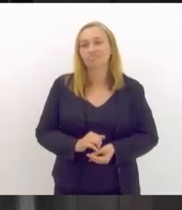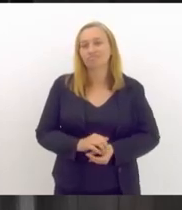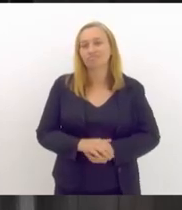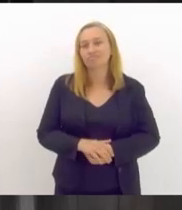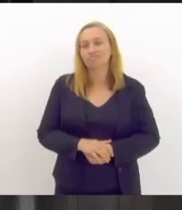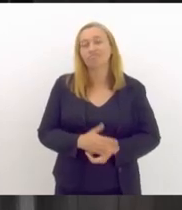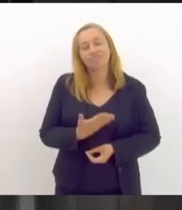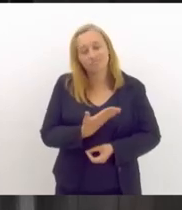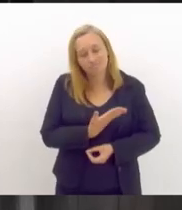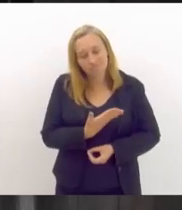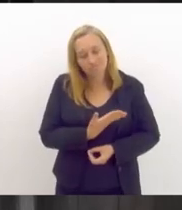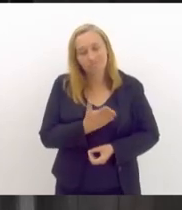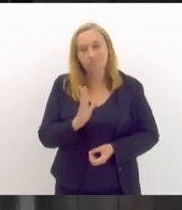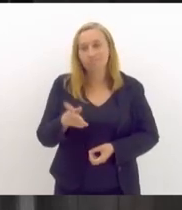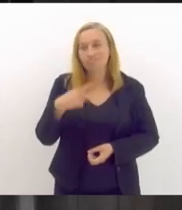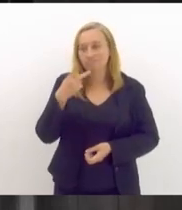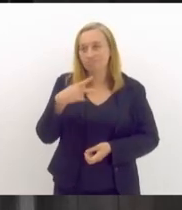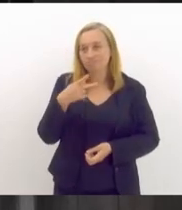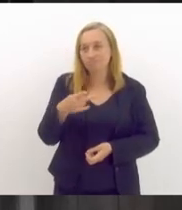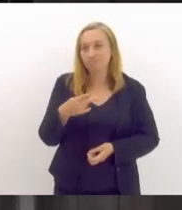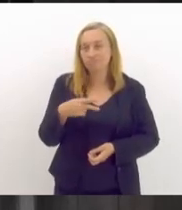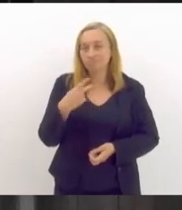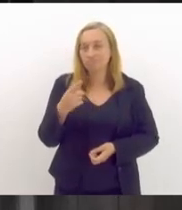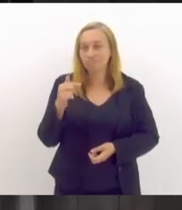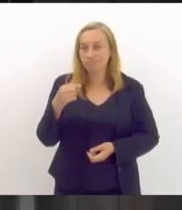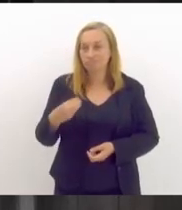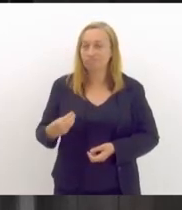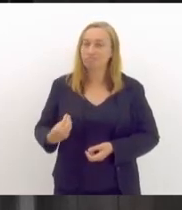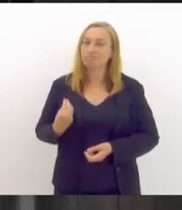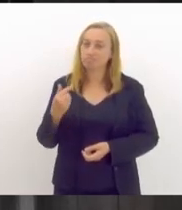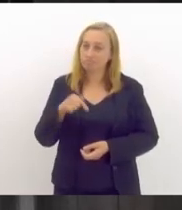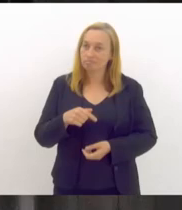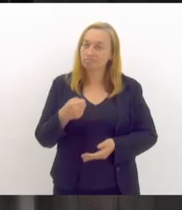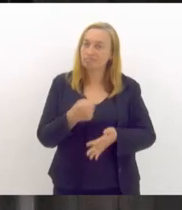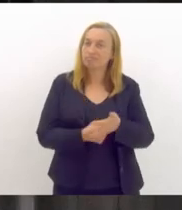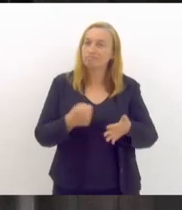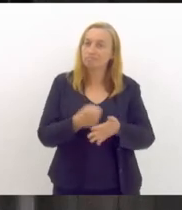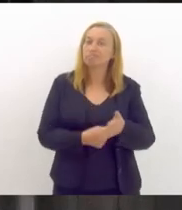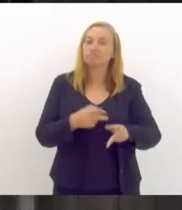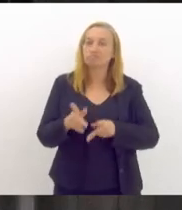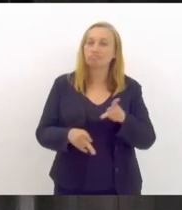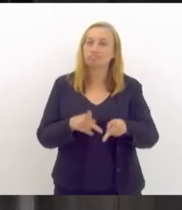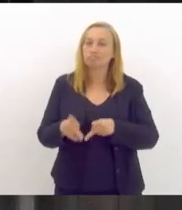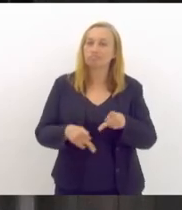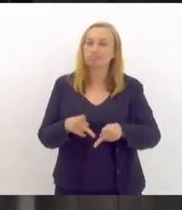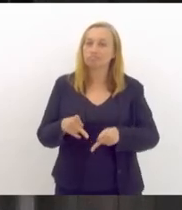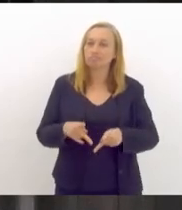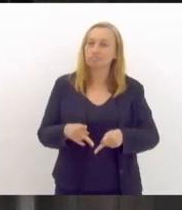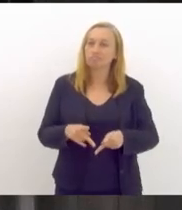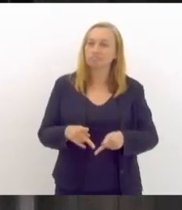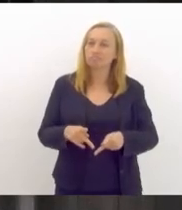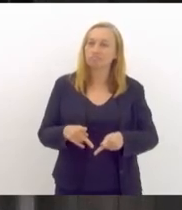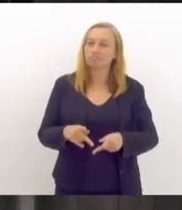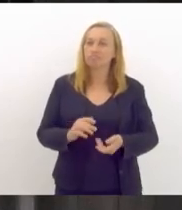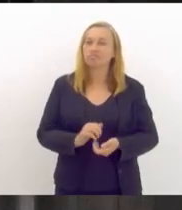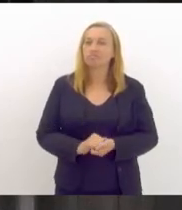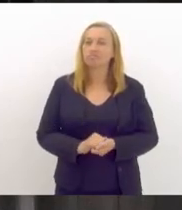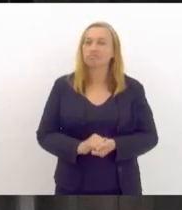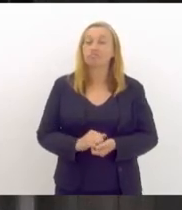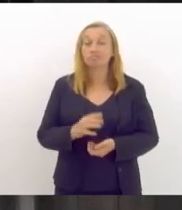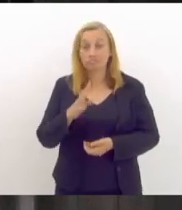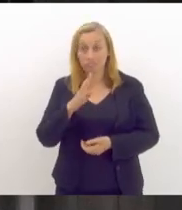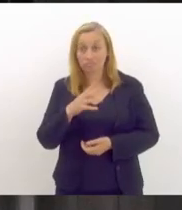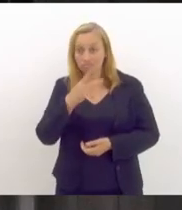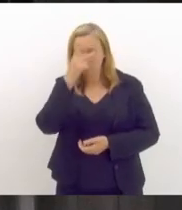aos amigos como falei e dizer que estarei aqui lutando pela população levantando as bandeiras Quem me conhece